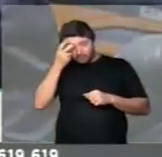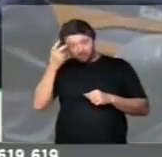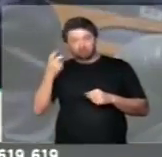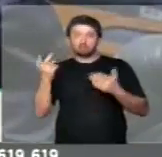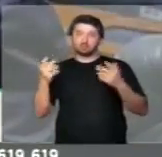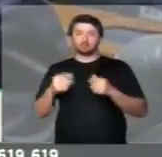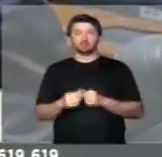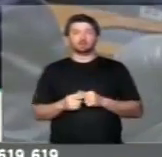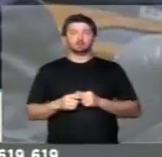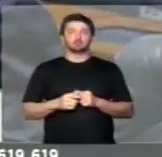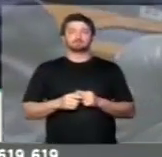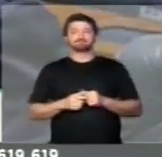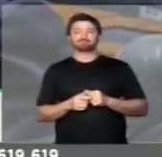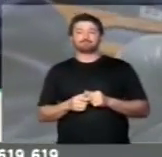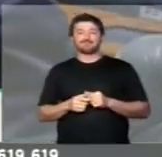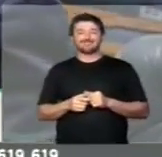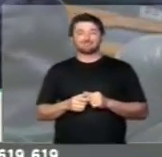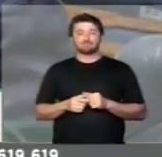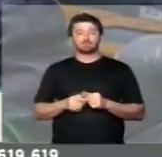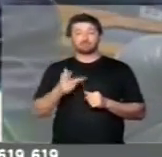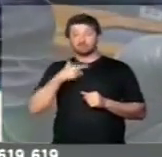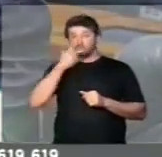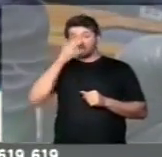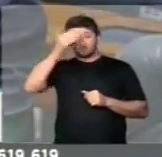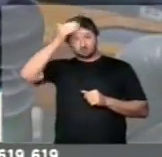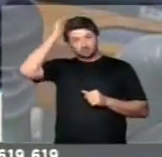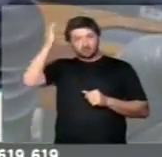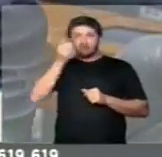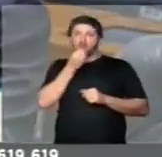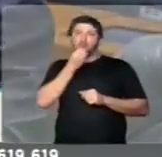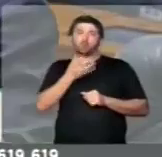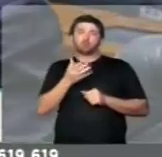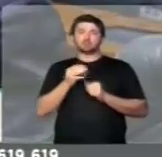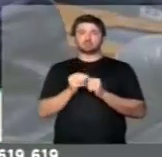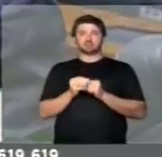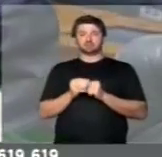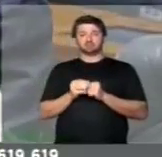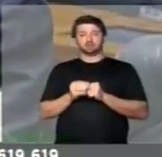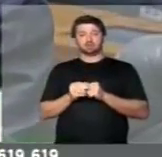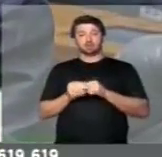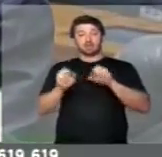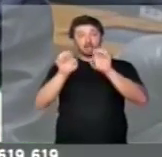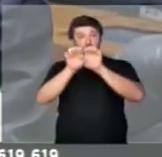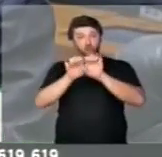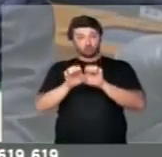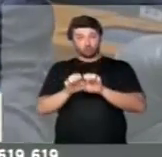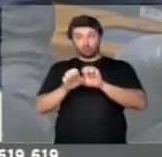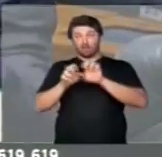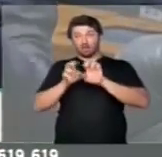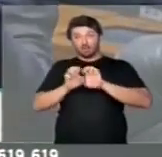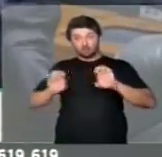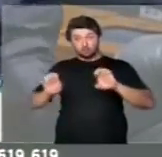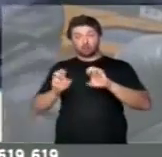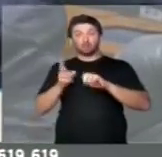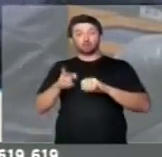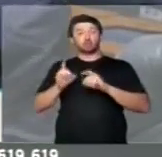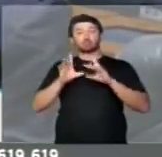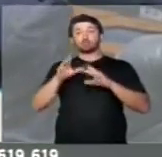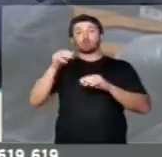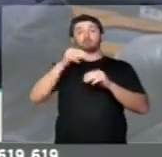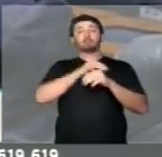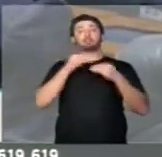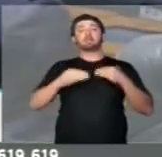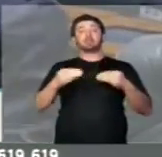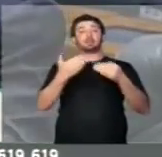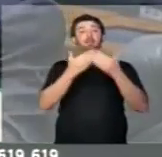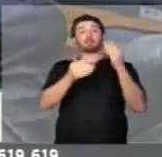Então, eu acho que o Michel ainda está sendo muito bonzinho em manter a estrutura, só vai perder o status de